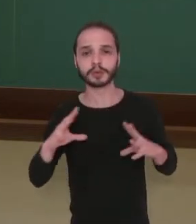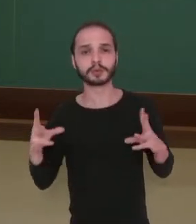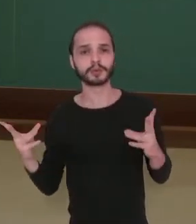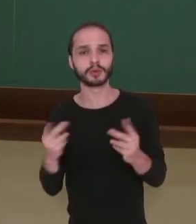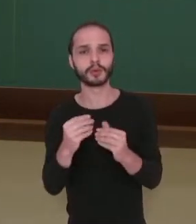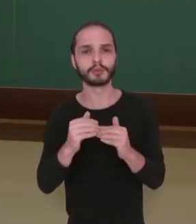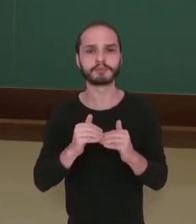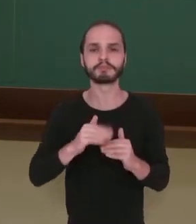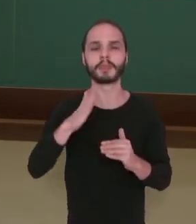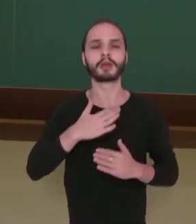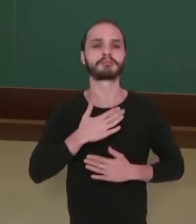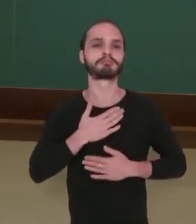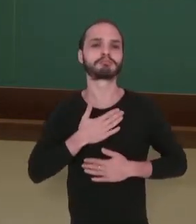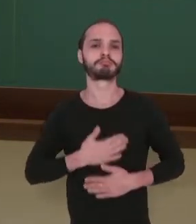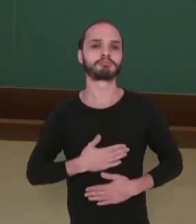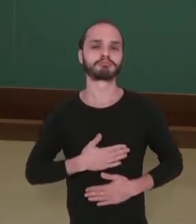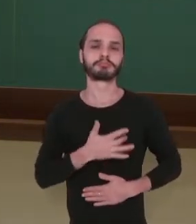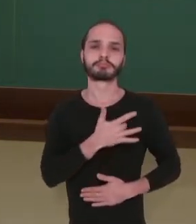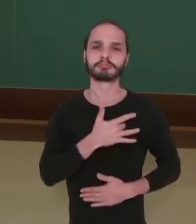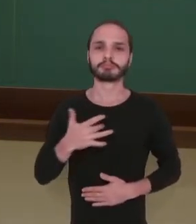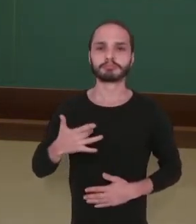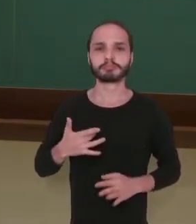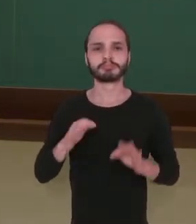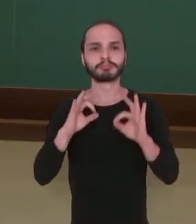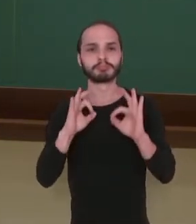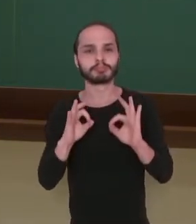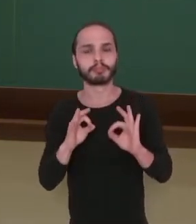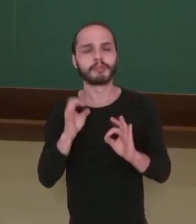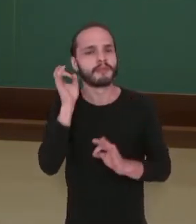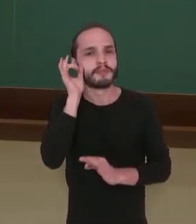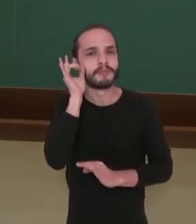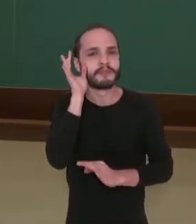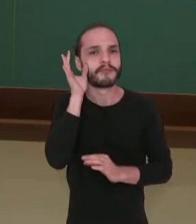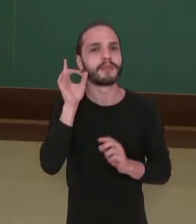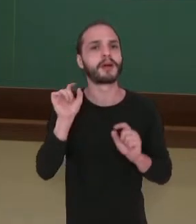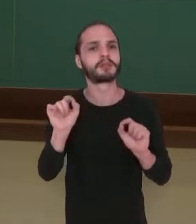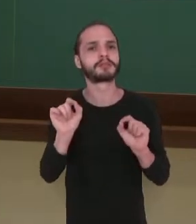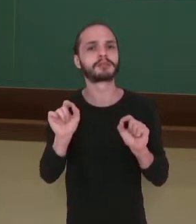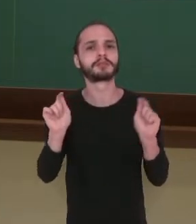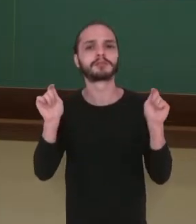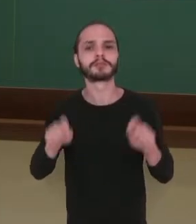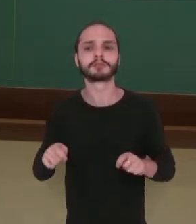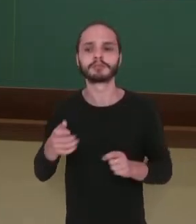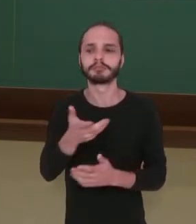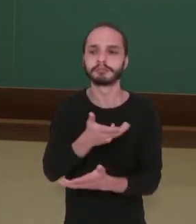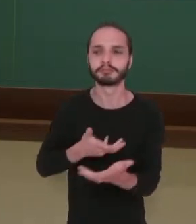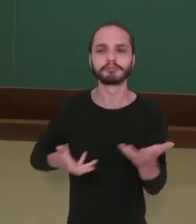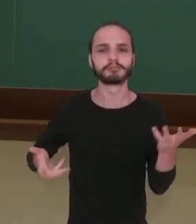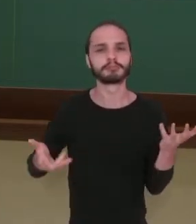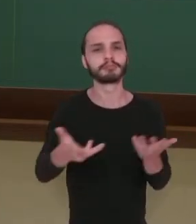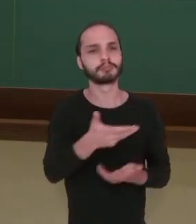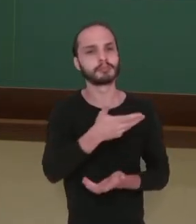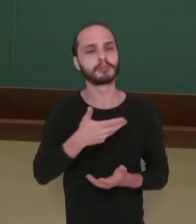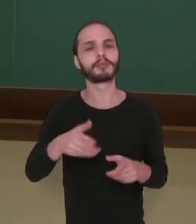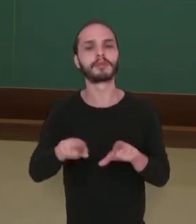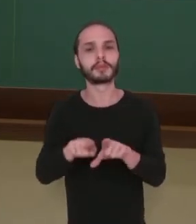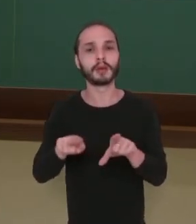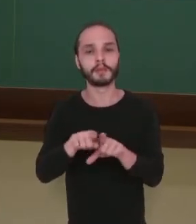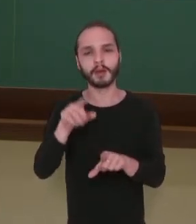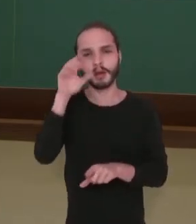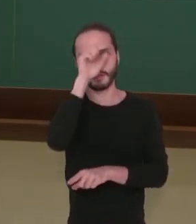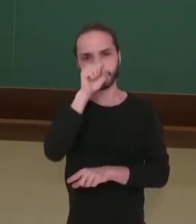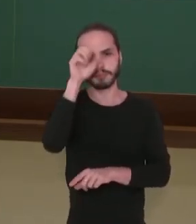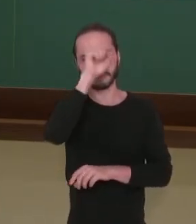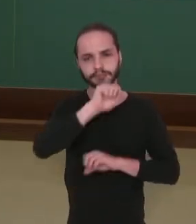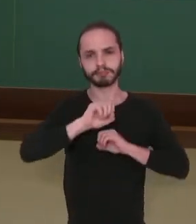e mais saudável. Então, quando todos cooperam, fica mais fácil, inclusive, construir a relação entre o ensino e a aprendizagem. Você